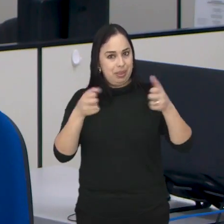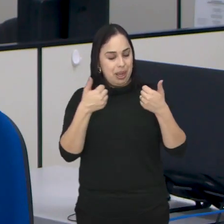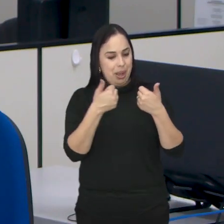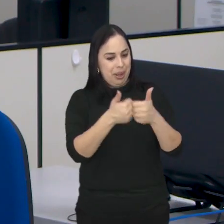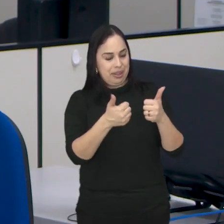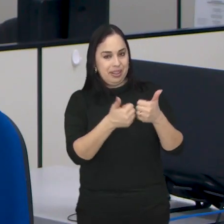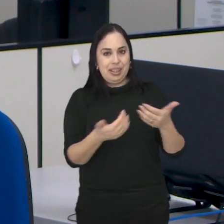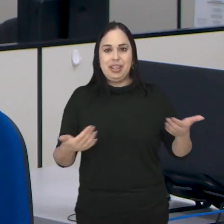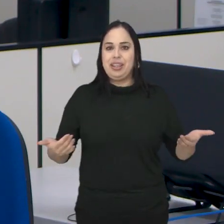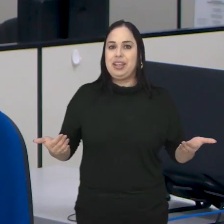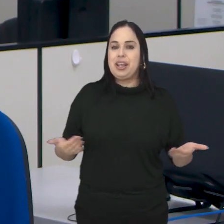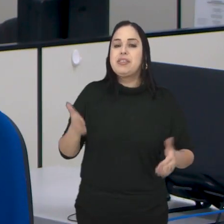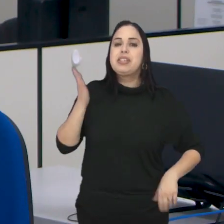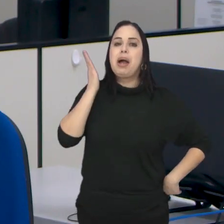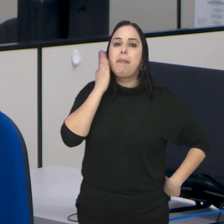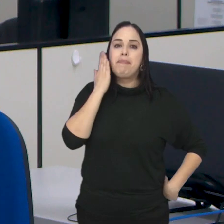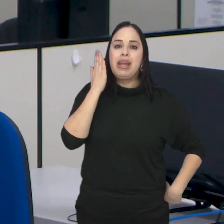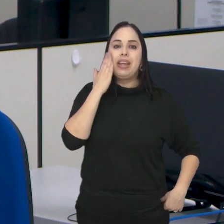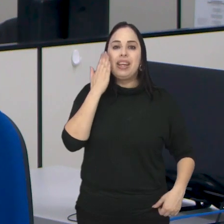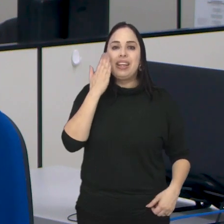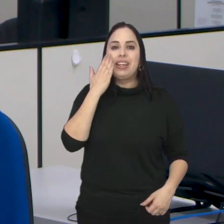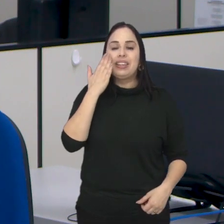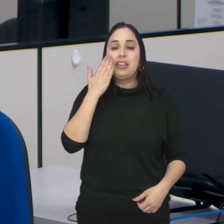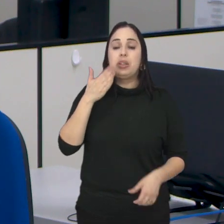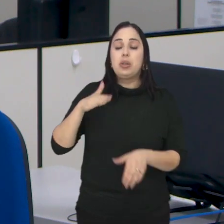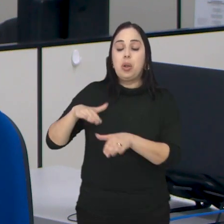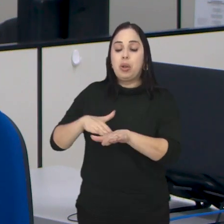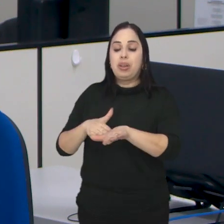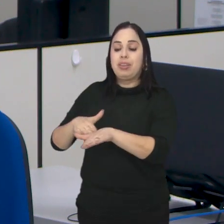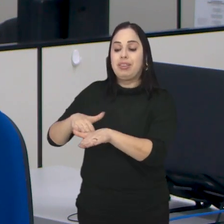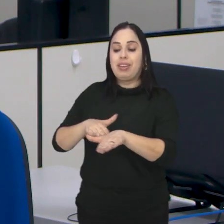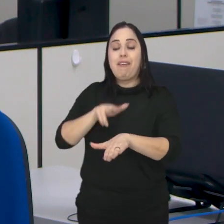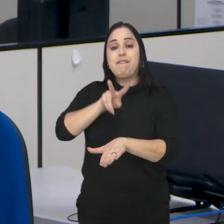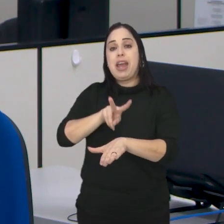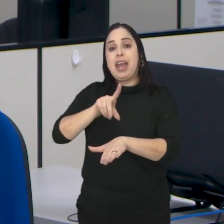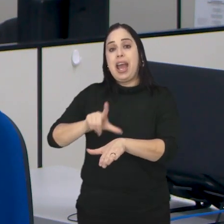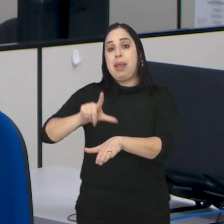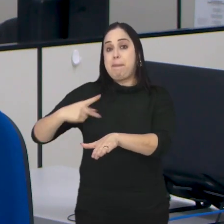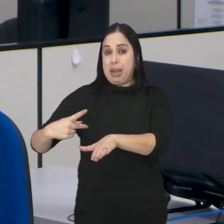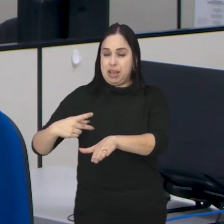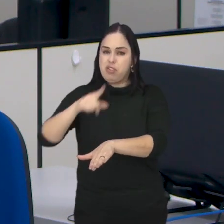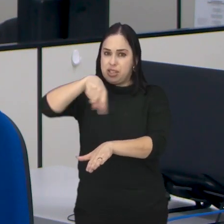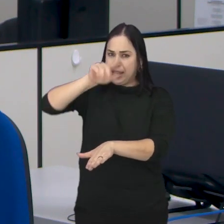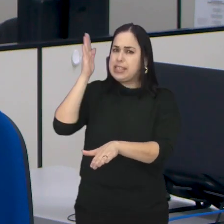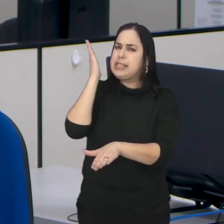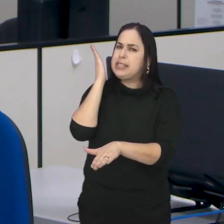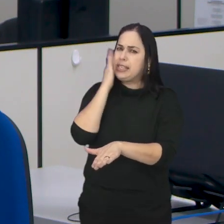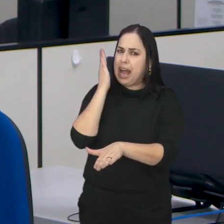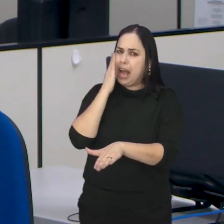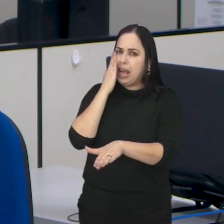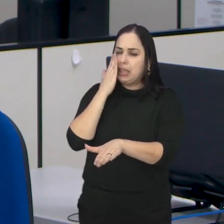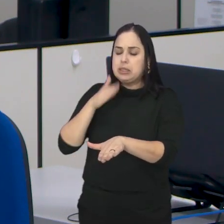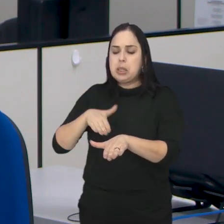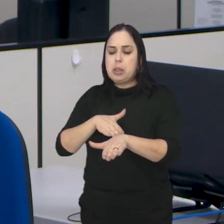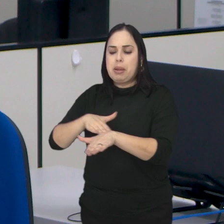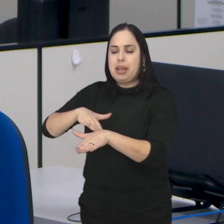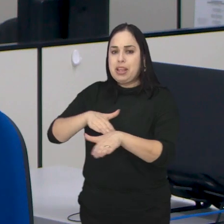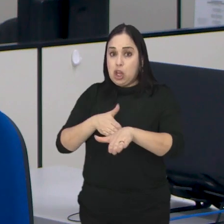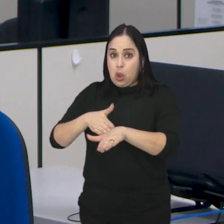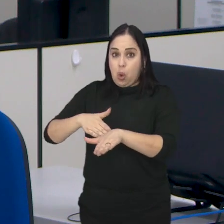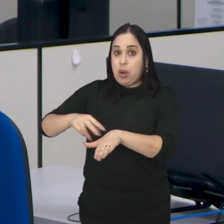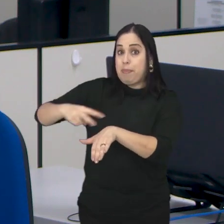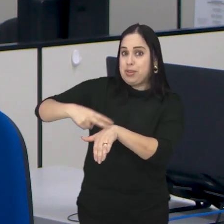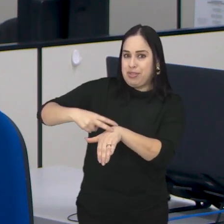é ônibus, agora a gente vai saber sobre a segunda etapa da linha verde de São José. Você sabe, né? É aquele corredor